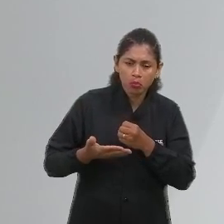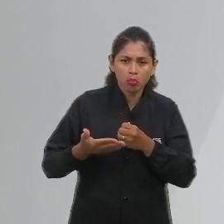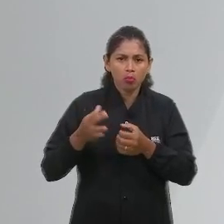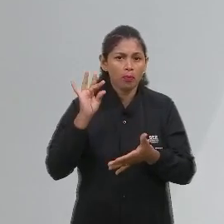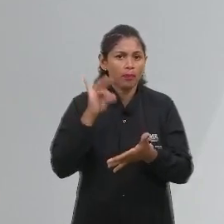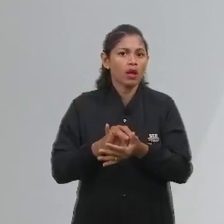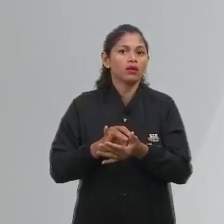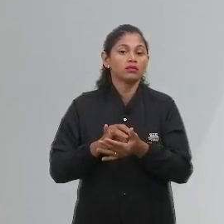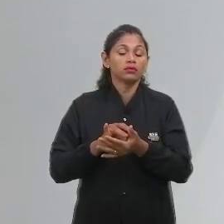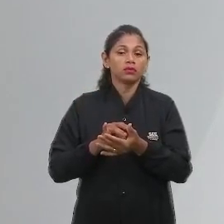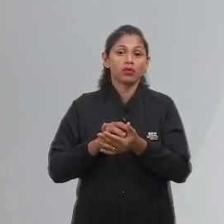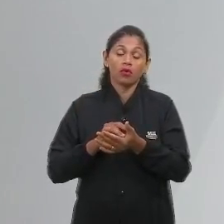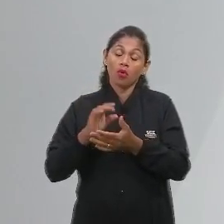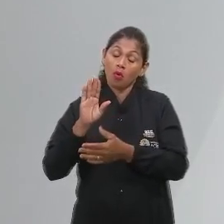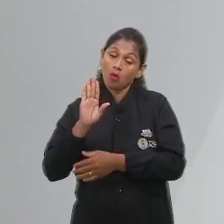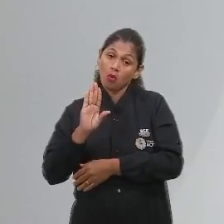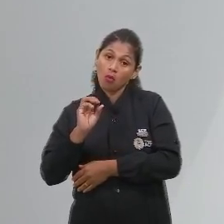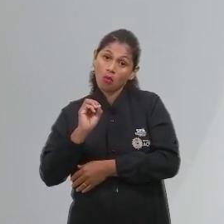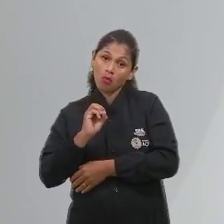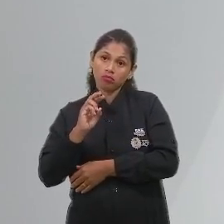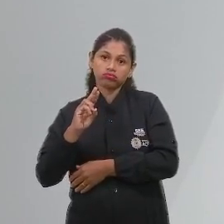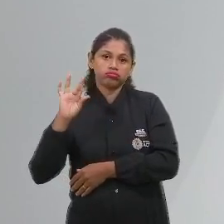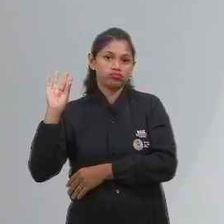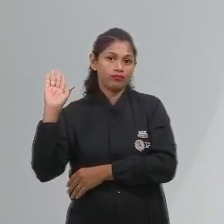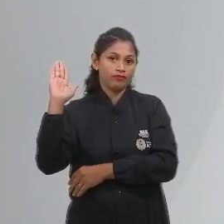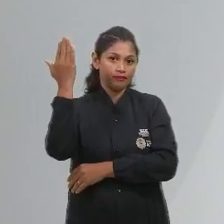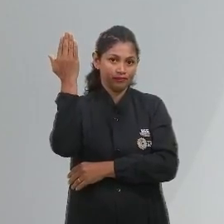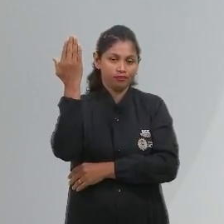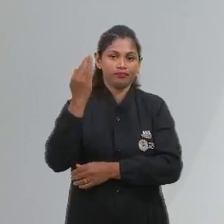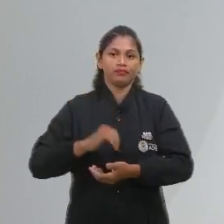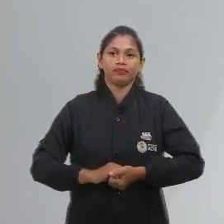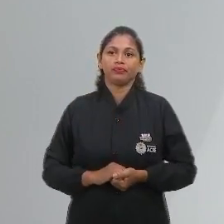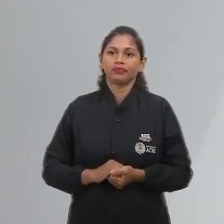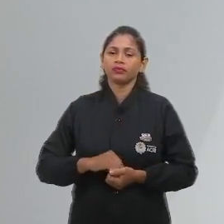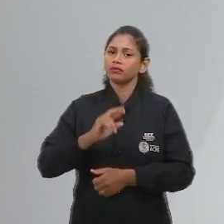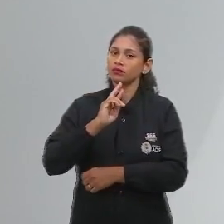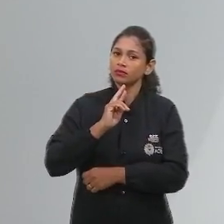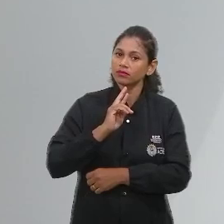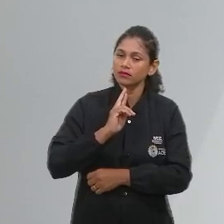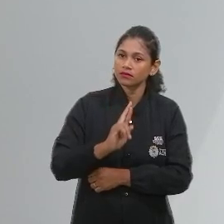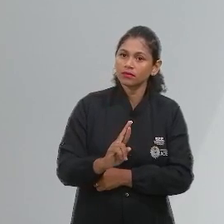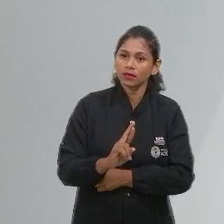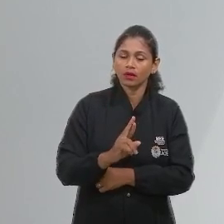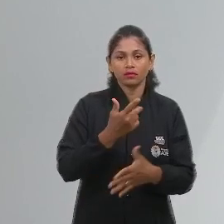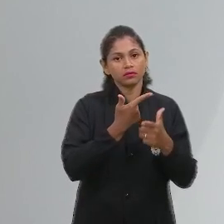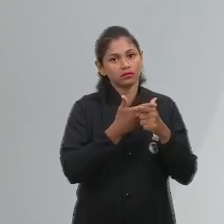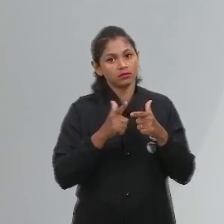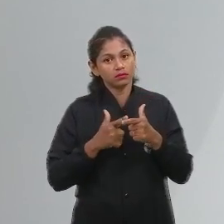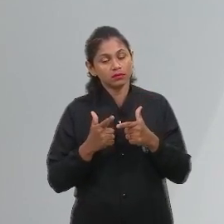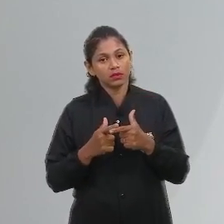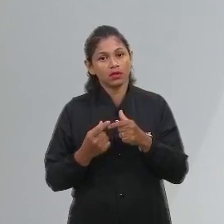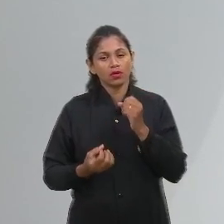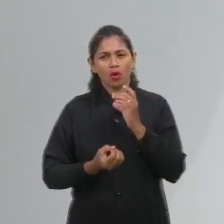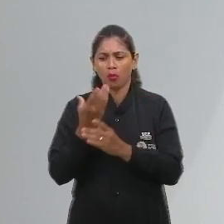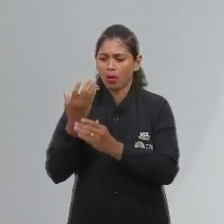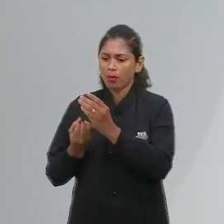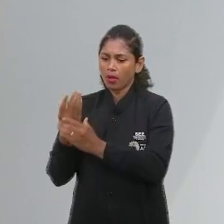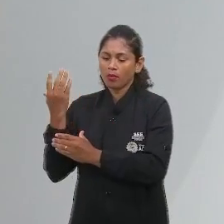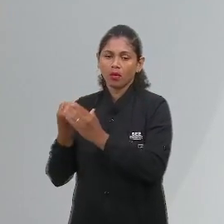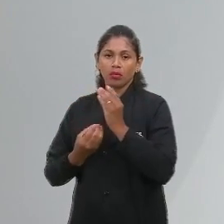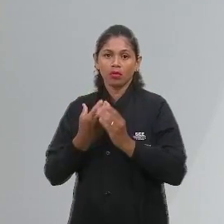até mesmo falsas. Então, essas respostas, para os problemas que nós vamos levantar,